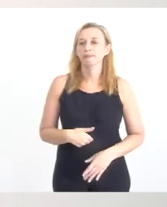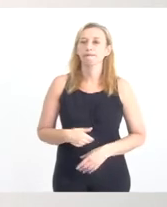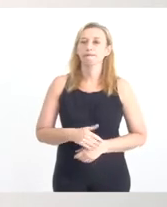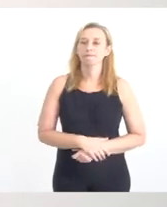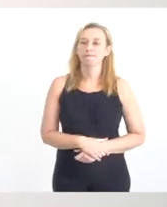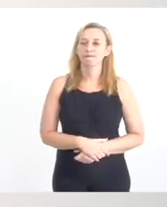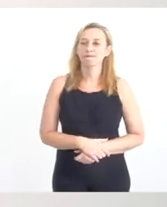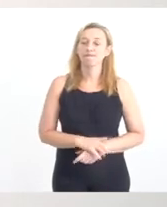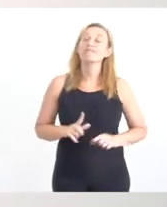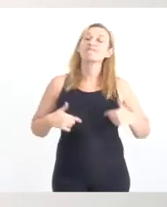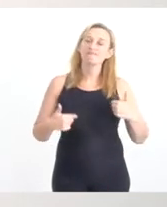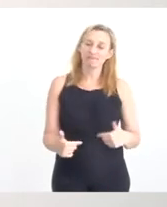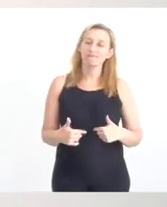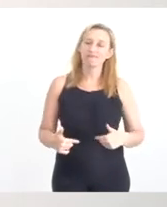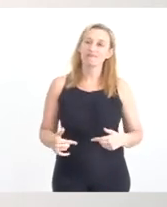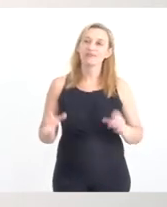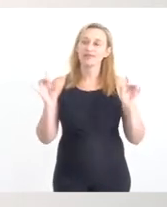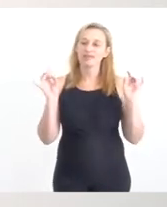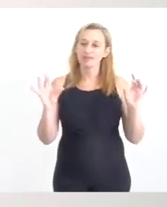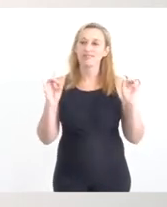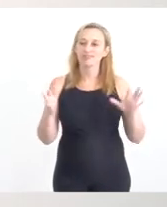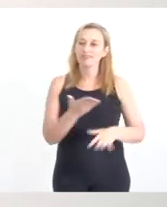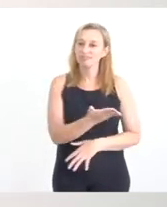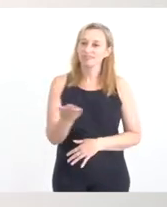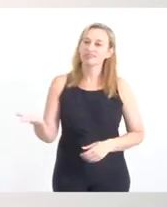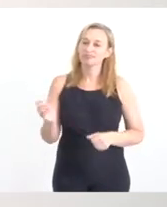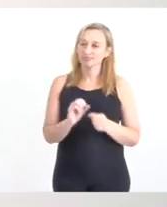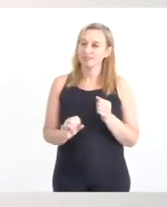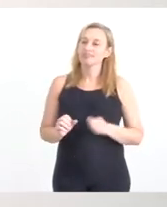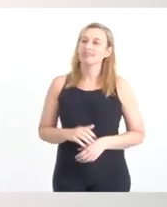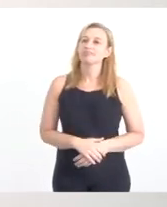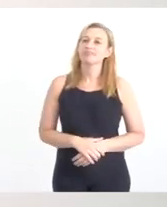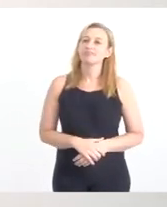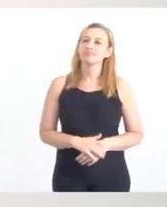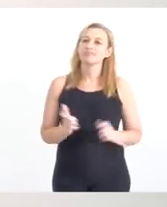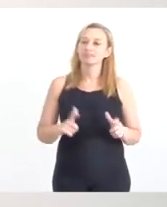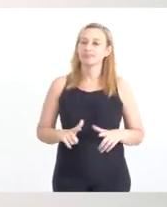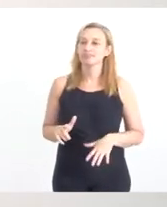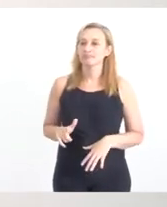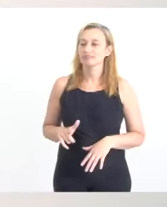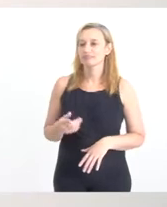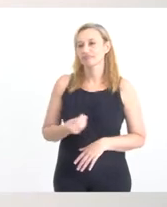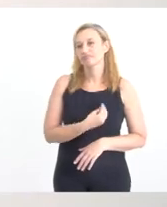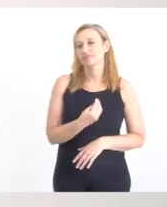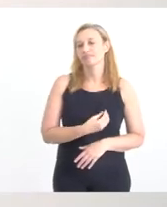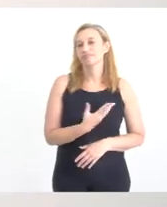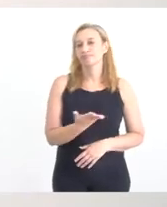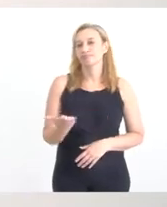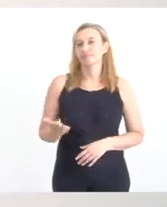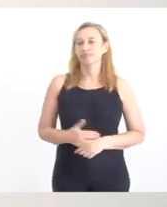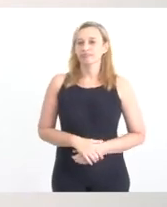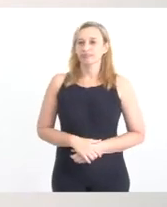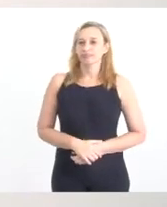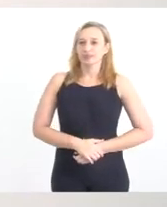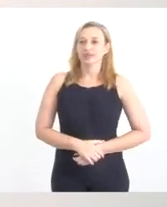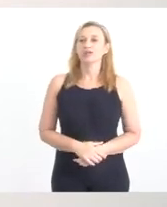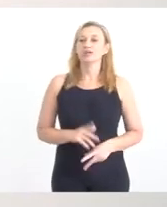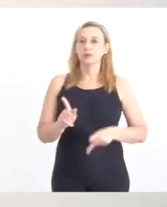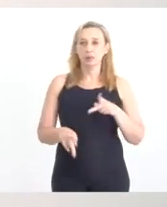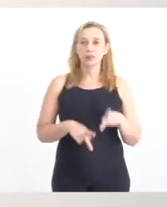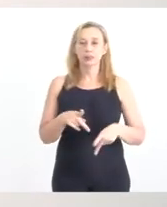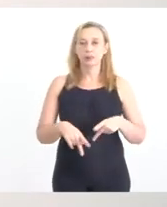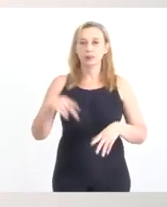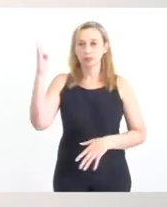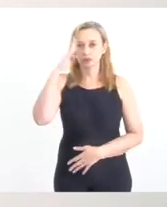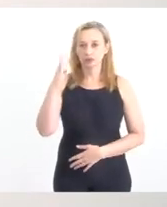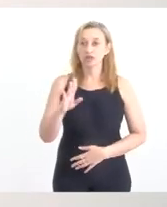pobreza ação essencial que vocês têm feito no território de vocês e o povo brasileiro